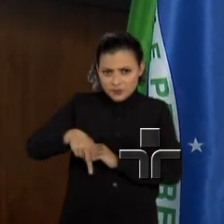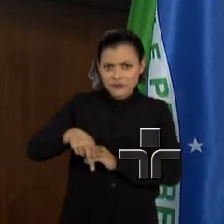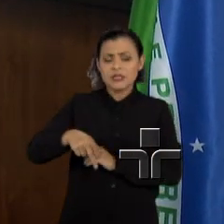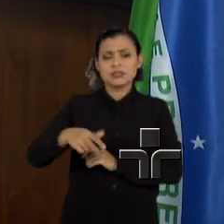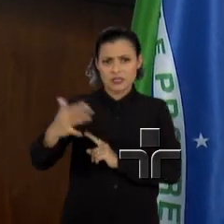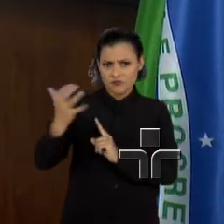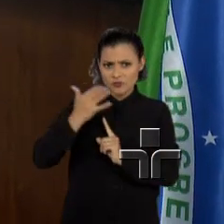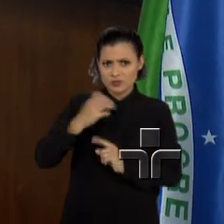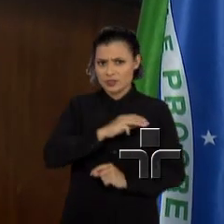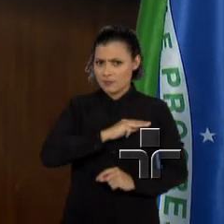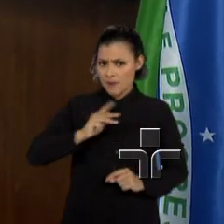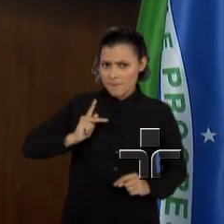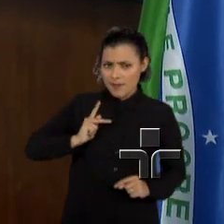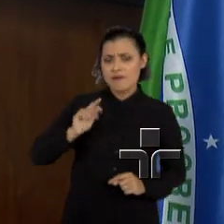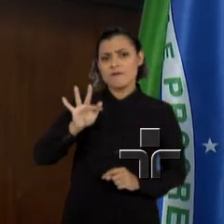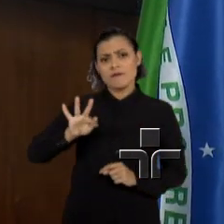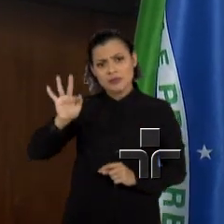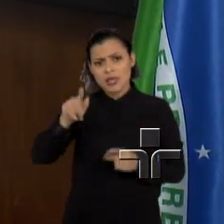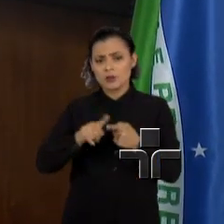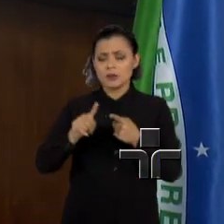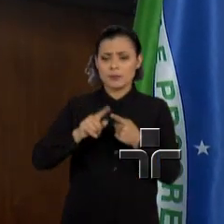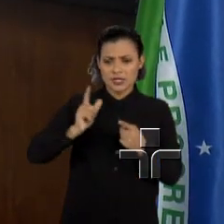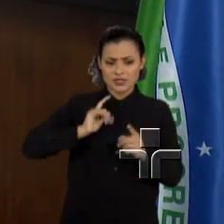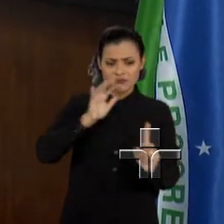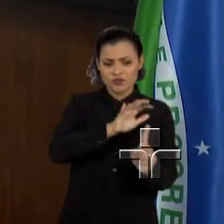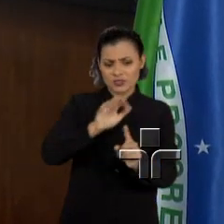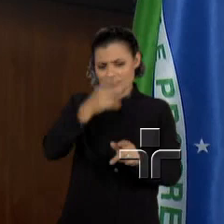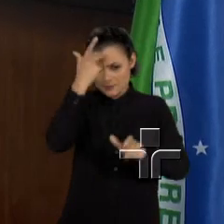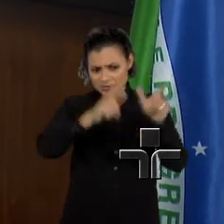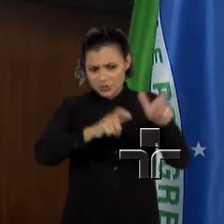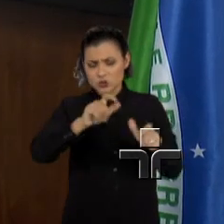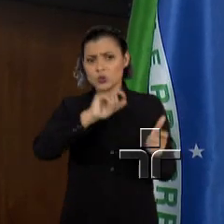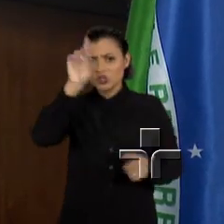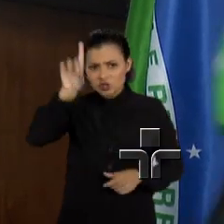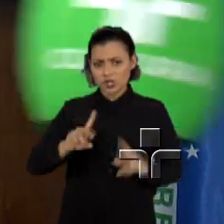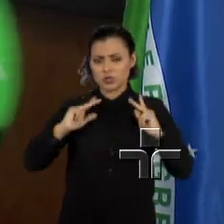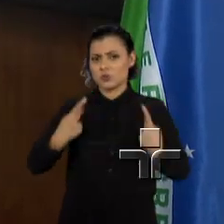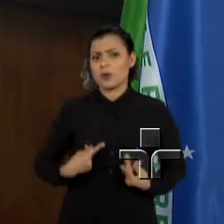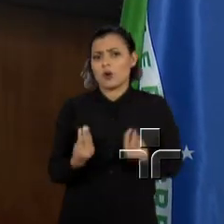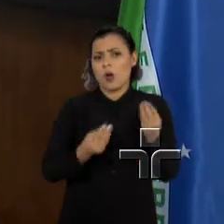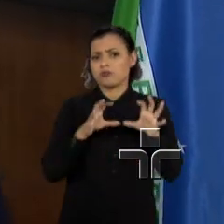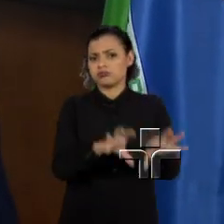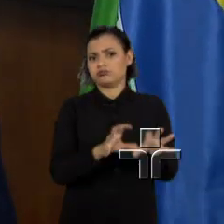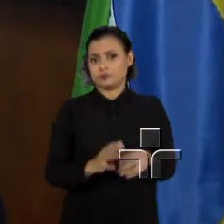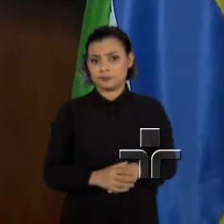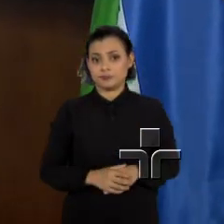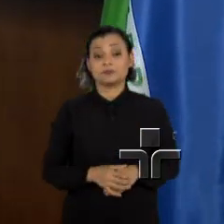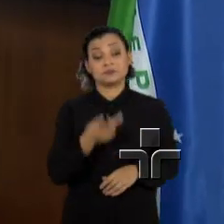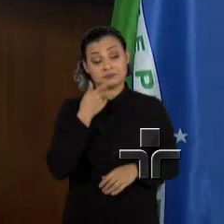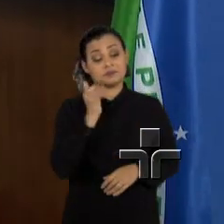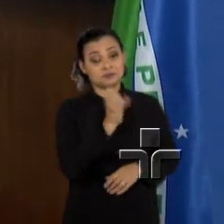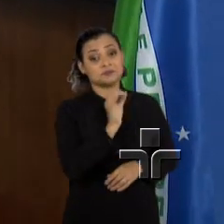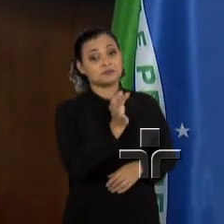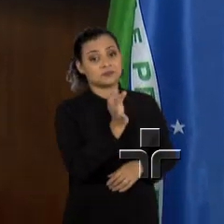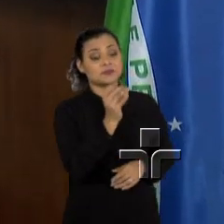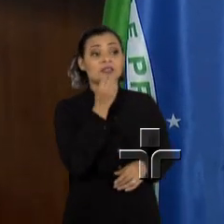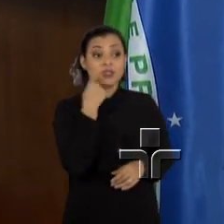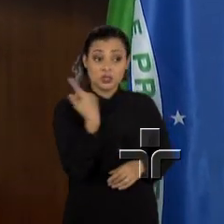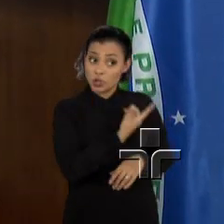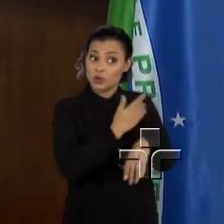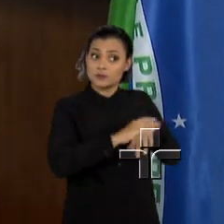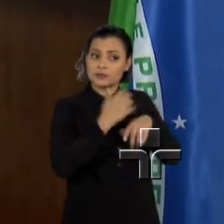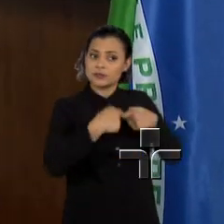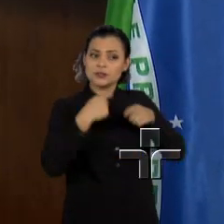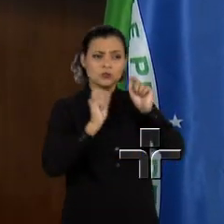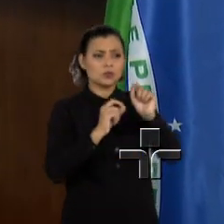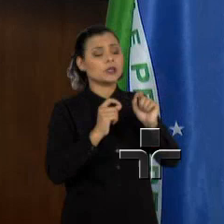essas pessoas ou afeta os direitos humanos? Como que essa reforma pode afetar as pessoas de modo geral? Você disse bem, a gente tem que levar muito em consideração